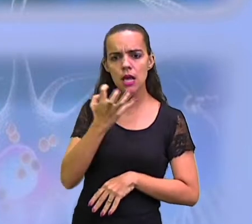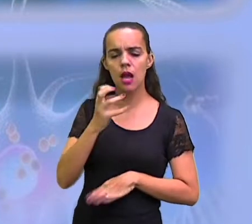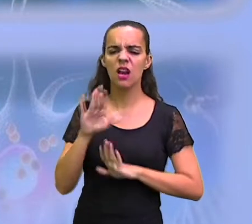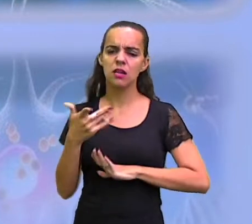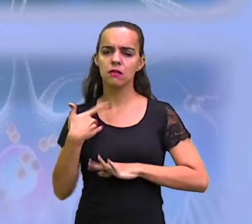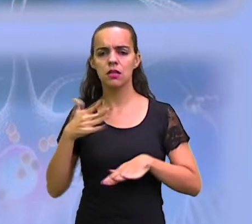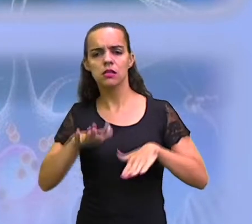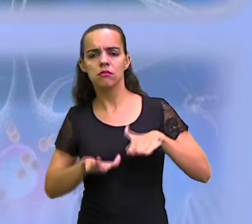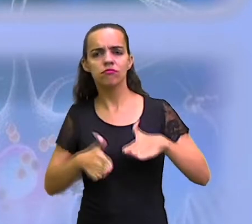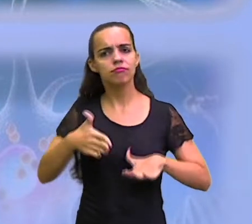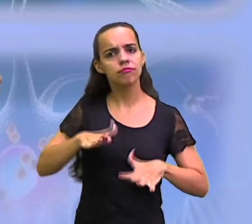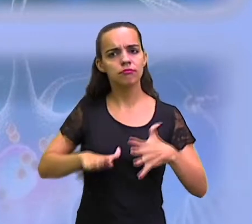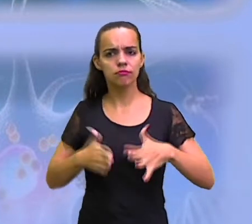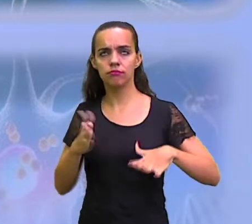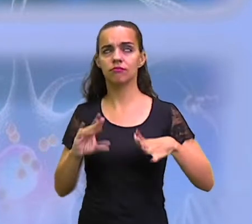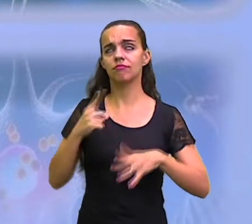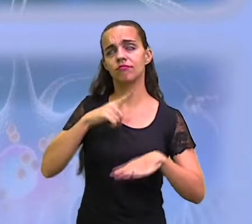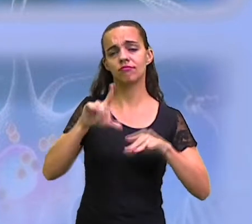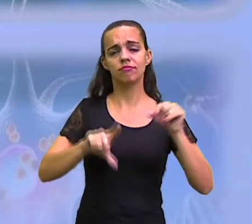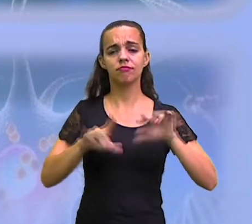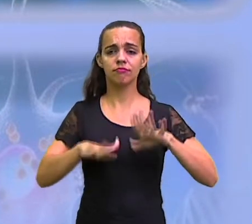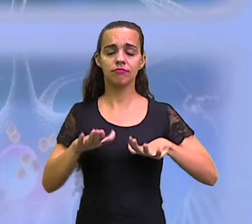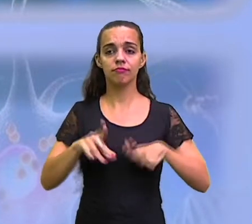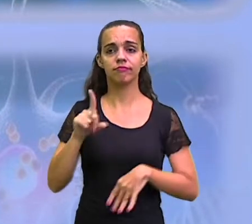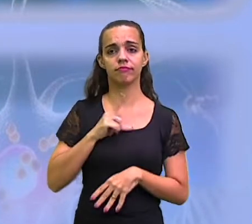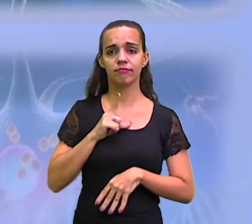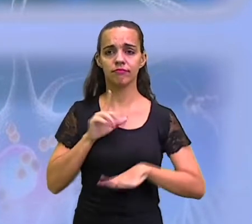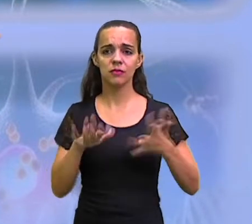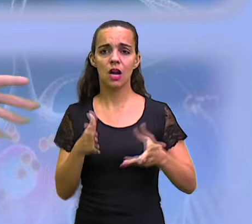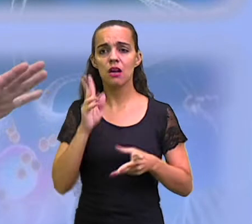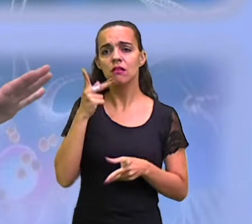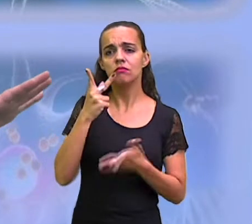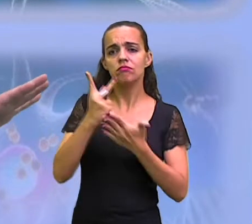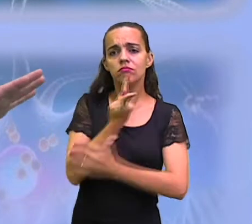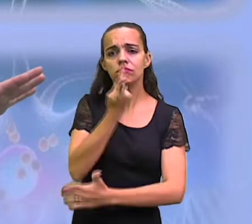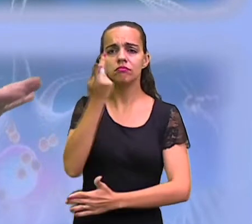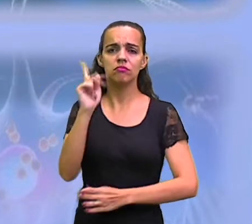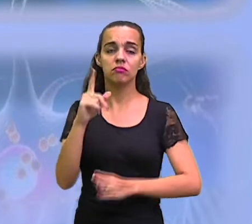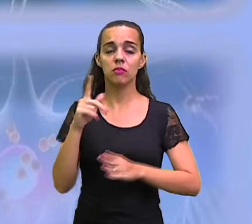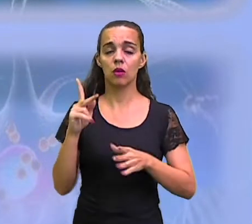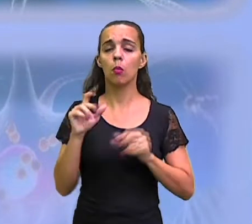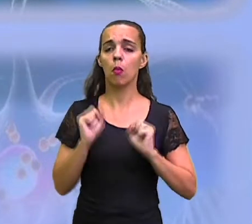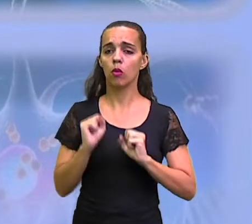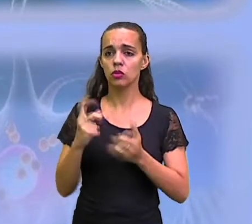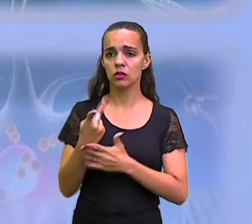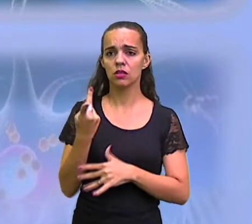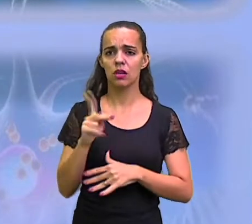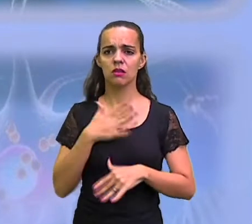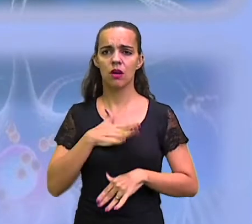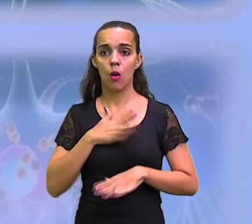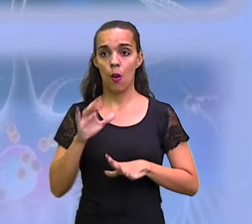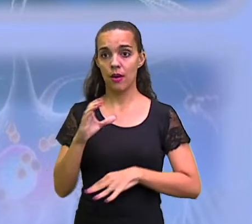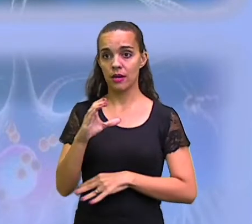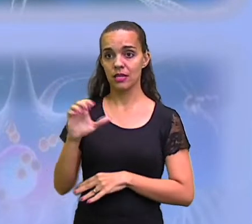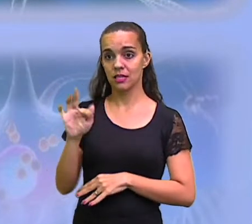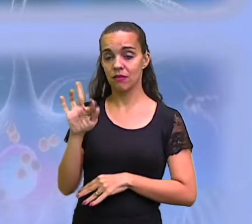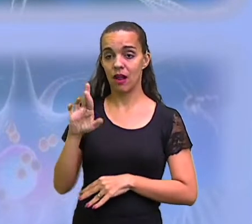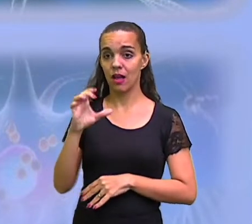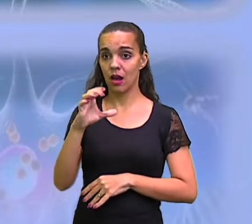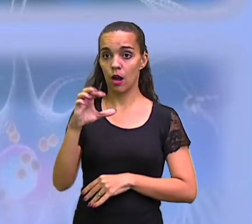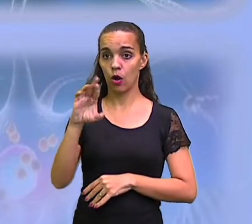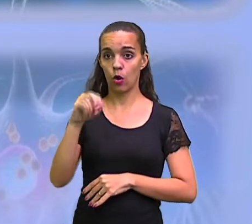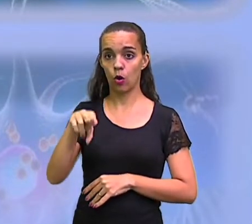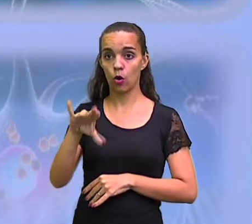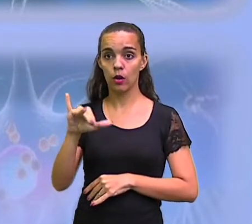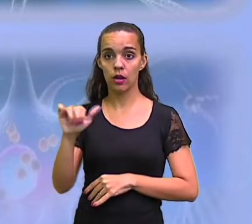impede, sabe, de fazer as tarefas normais. Na sua rotina, ela vai acontecer tranquilo. Já a cefaleia crônica